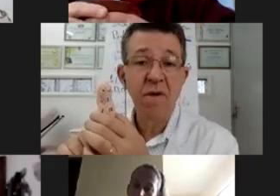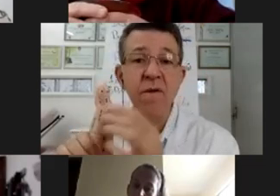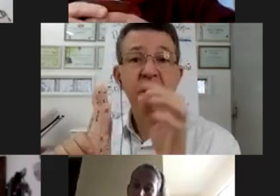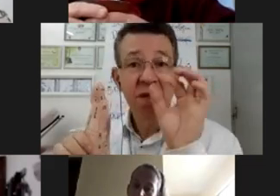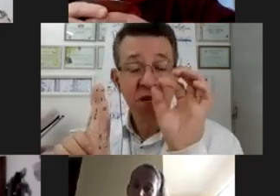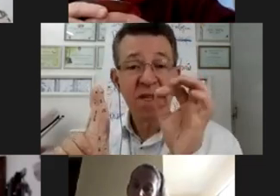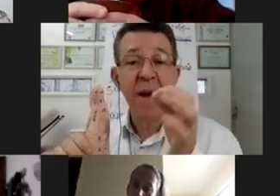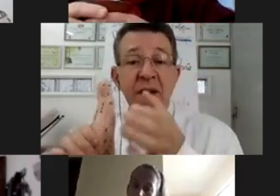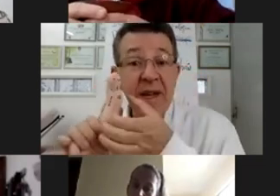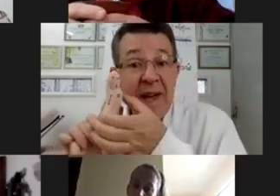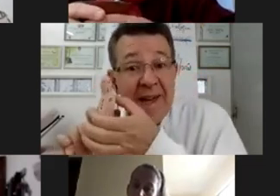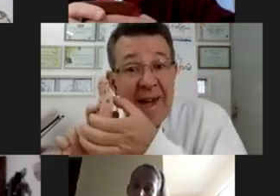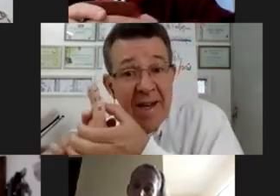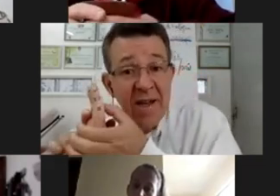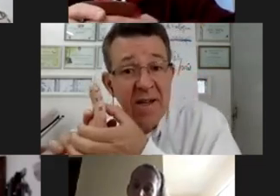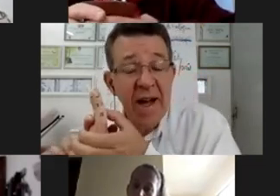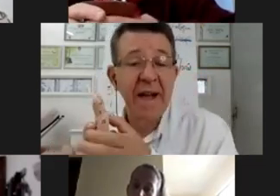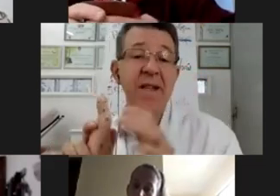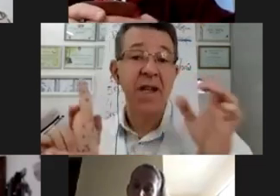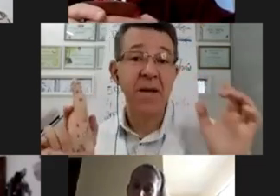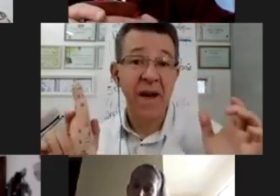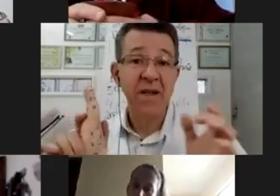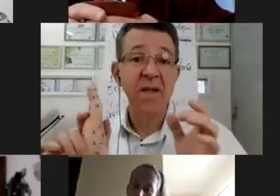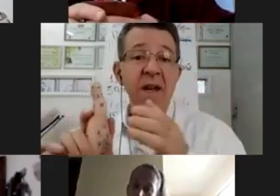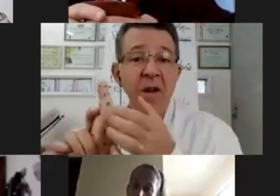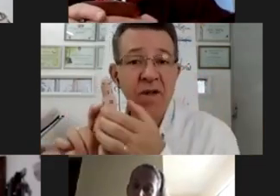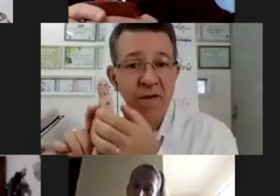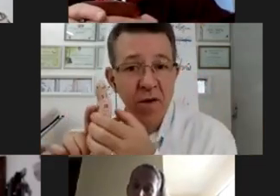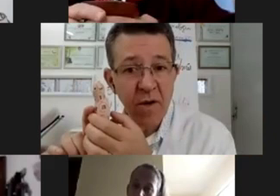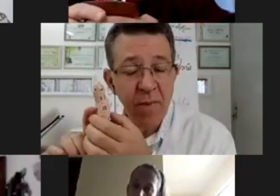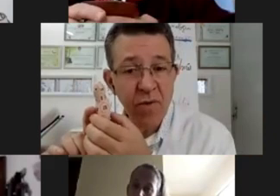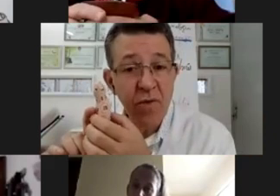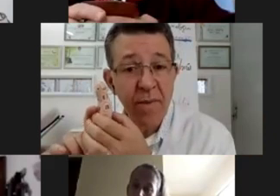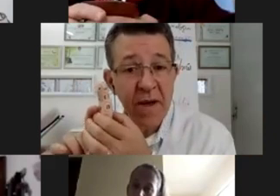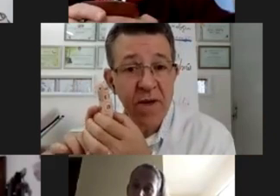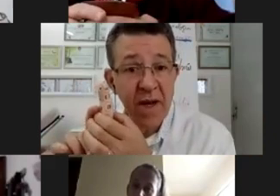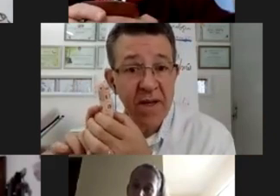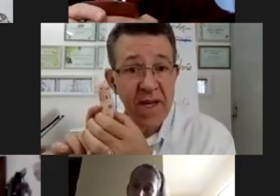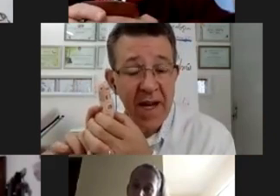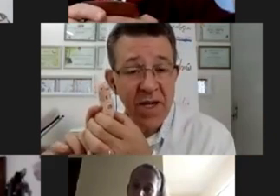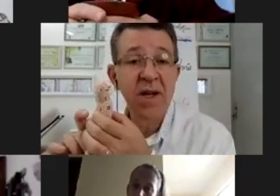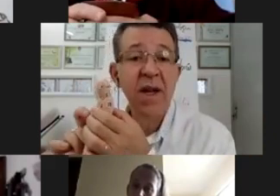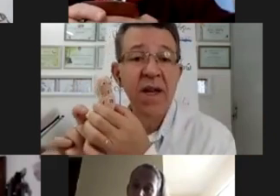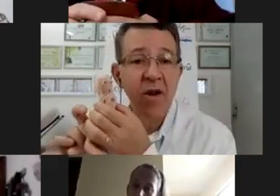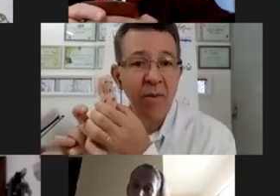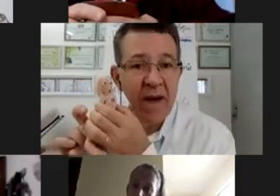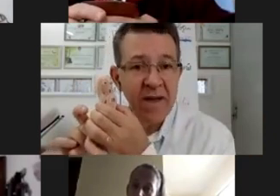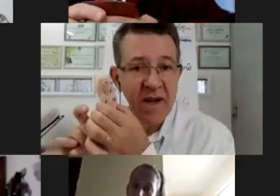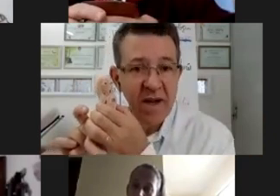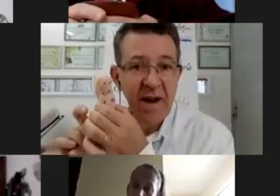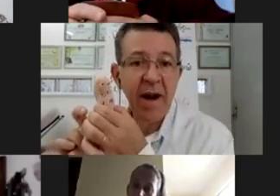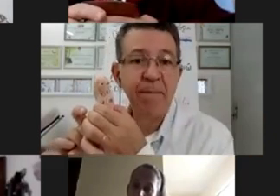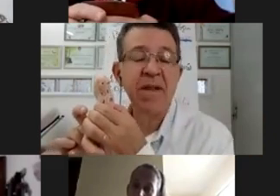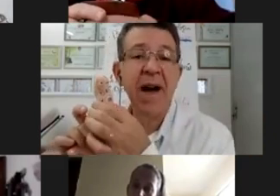volta no ponto de novo, você já sabe que aquela intensidade está demais, então você volta no ponto com menos intensidade e